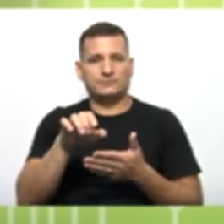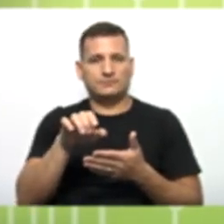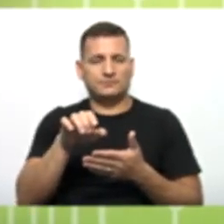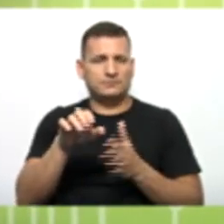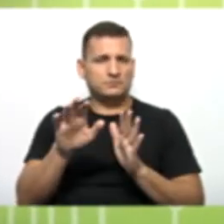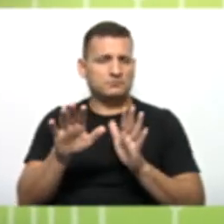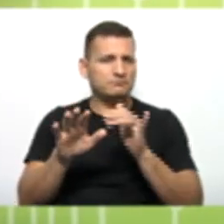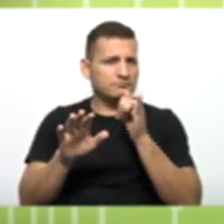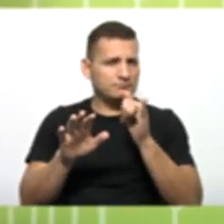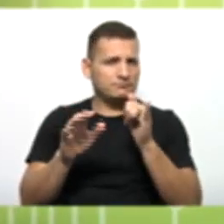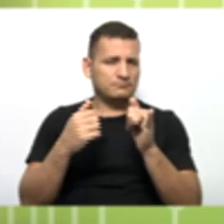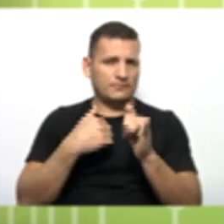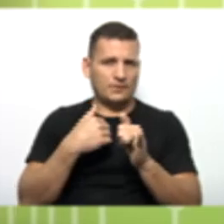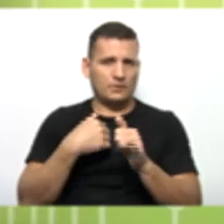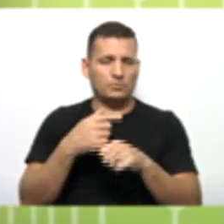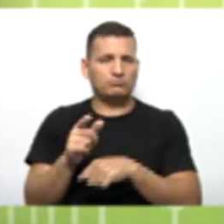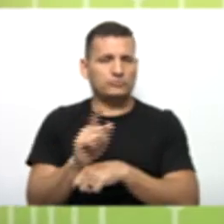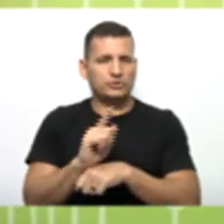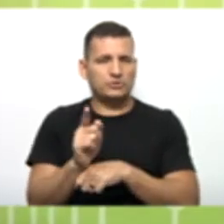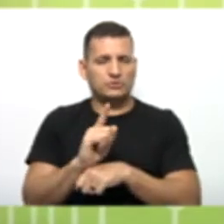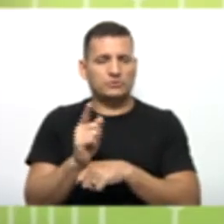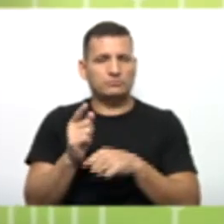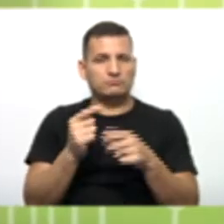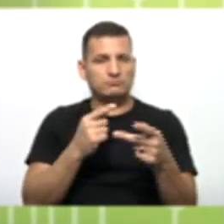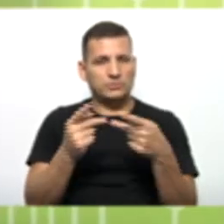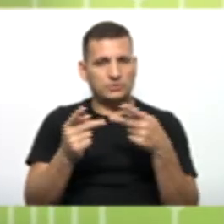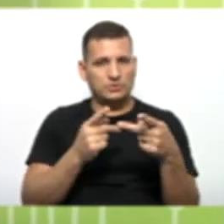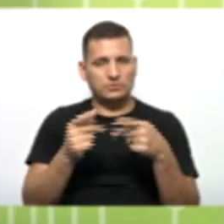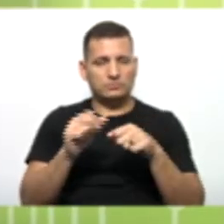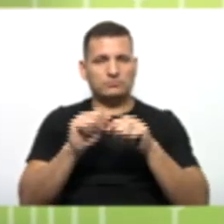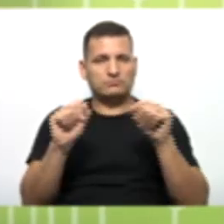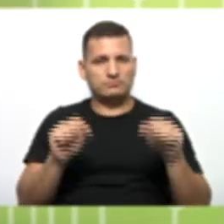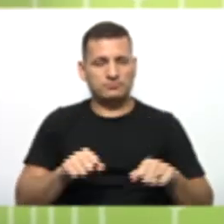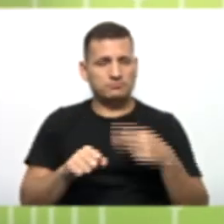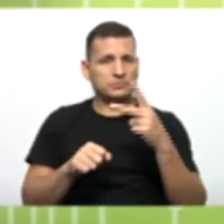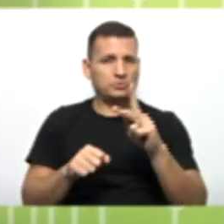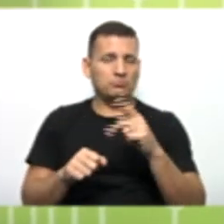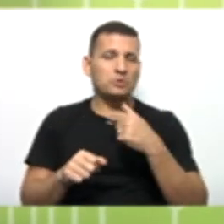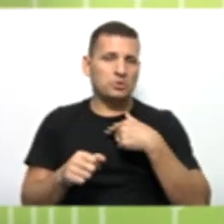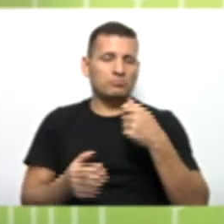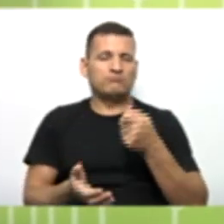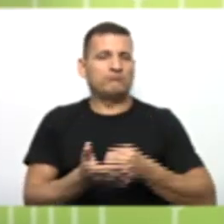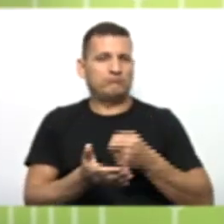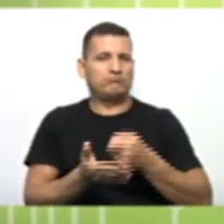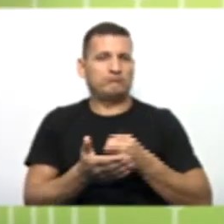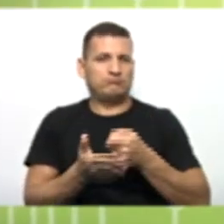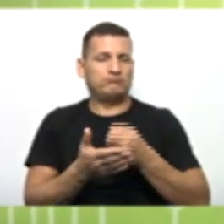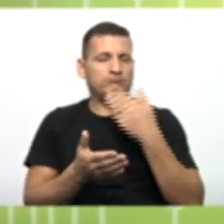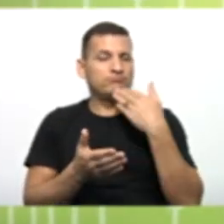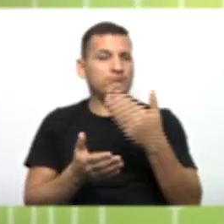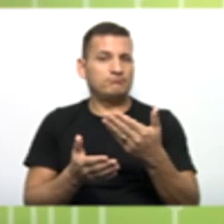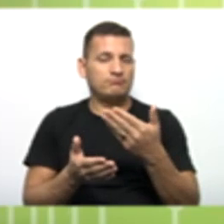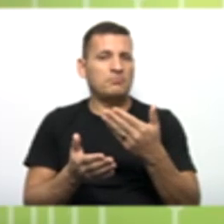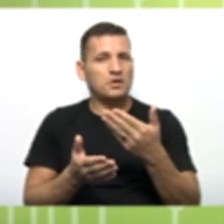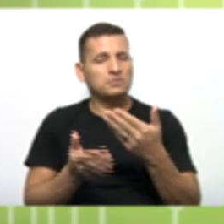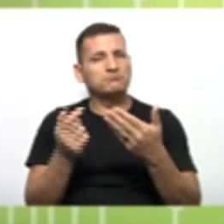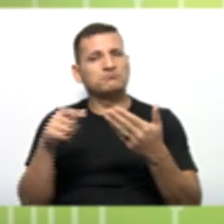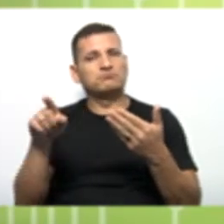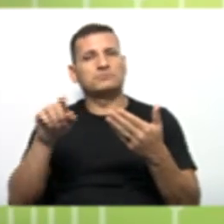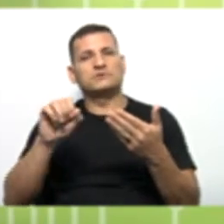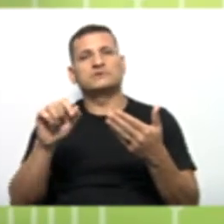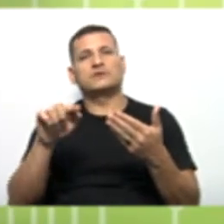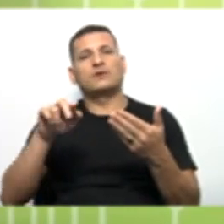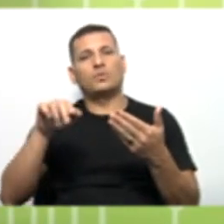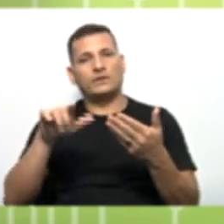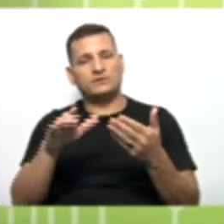como gerente de projeto no sistema de vocês, eu cobraria ele, certo? E não cobraria o de sequência. Por